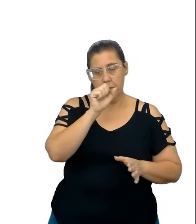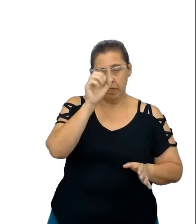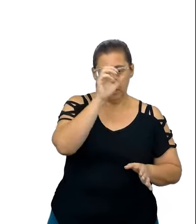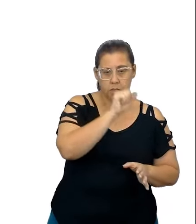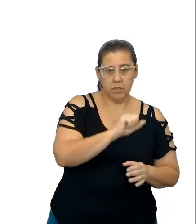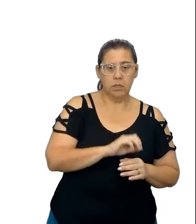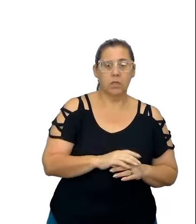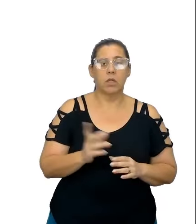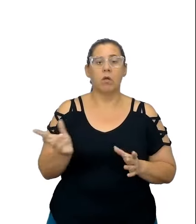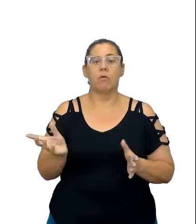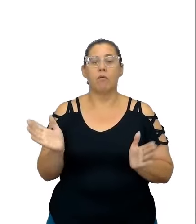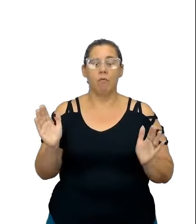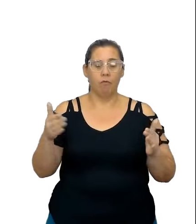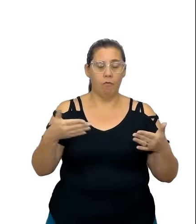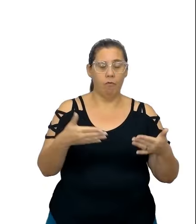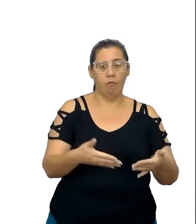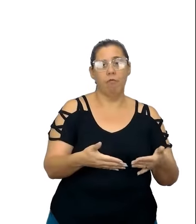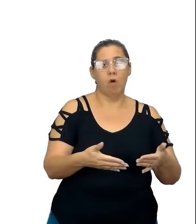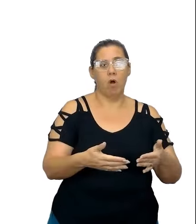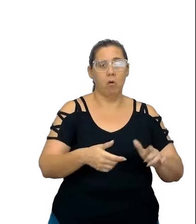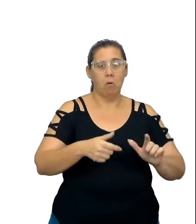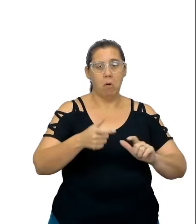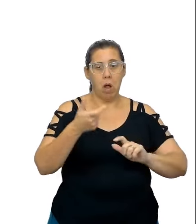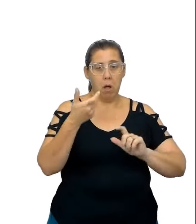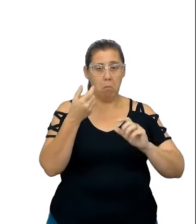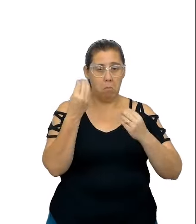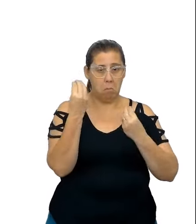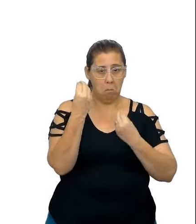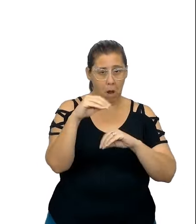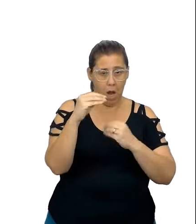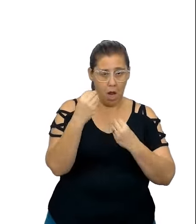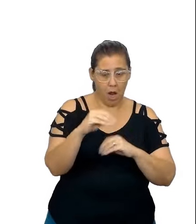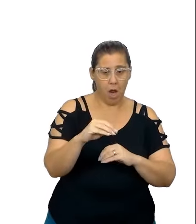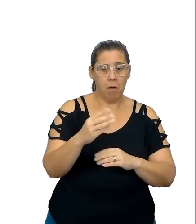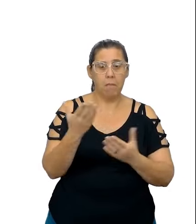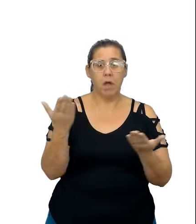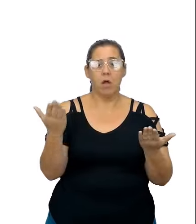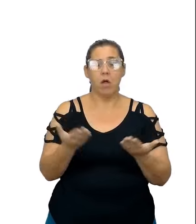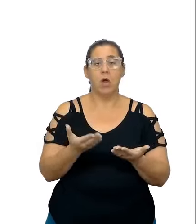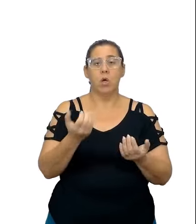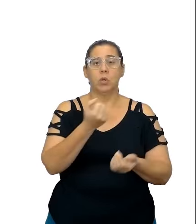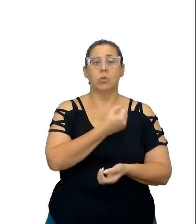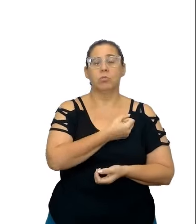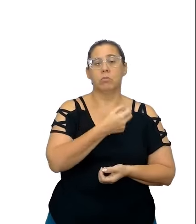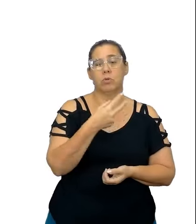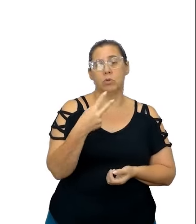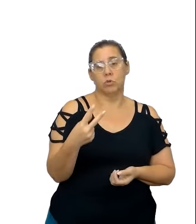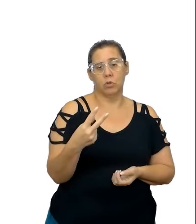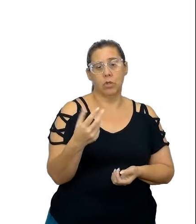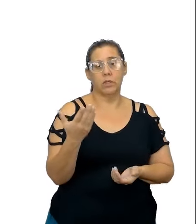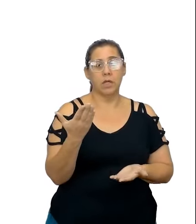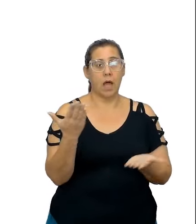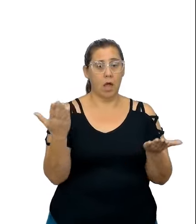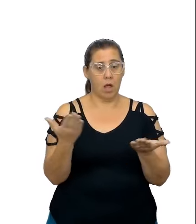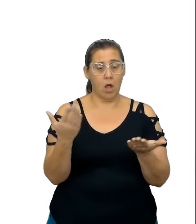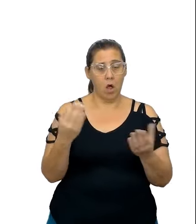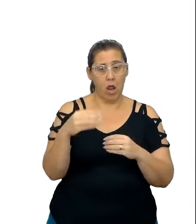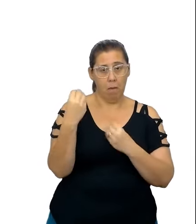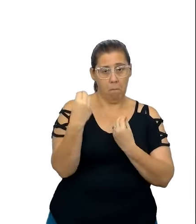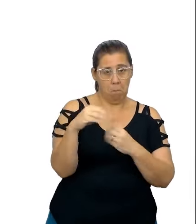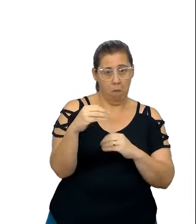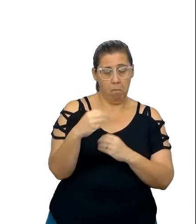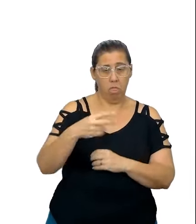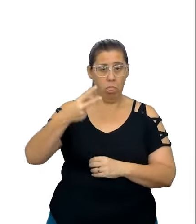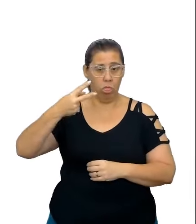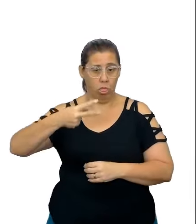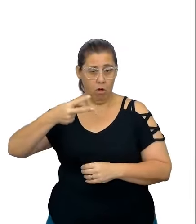aprendizagem, voltada novamente ao meme, né? Nós estamos na parte 2 do meme. Virou meme 1 é a aula 7, virou